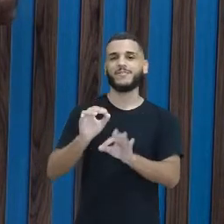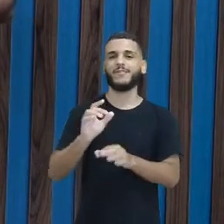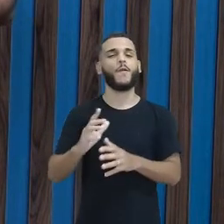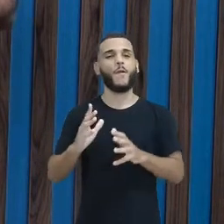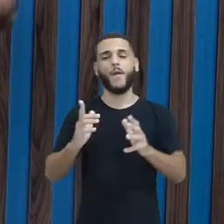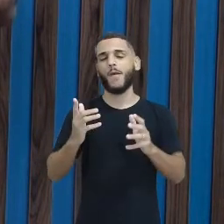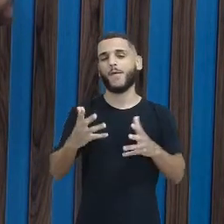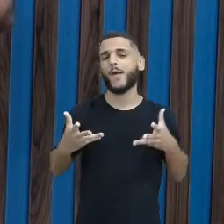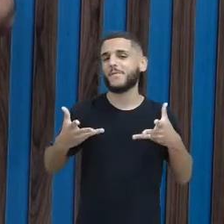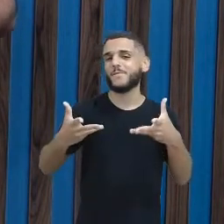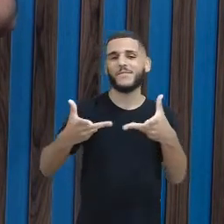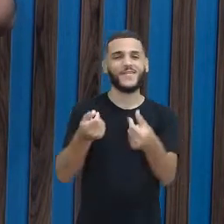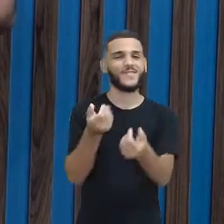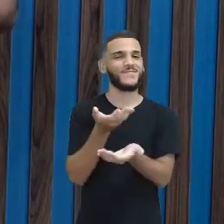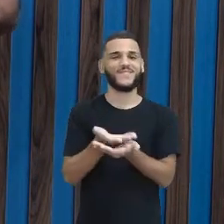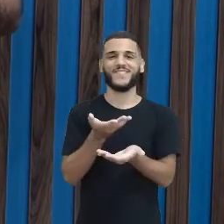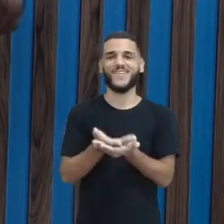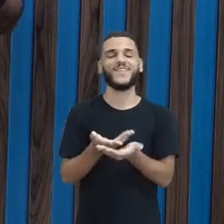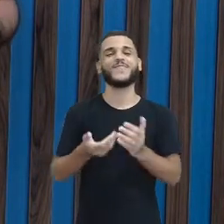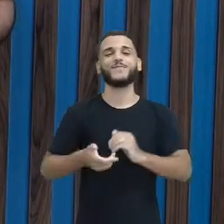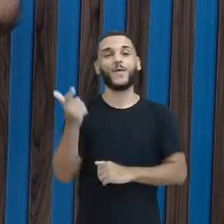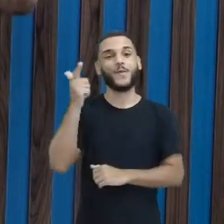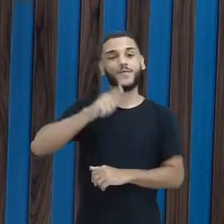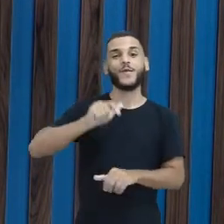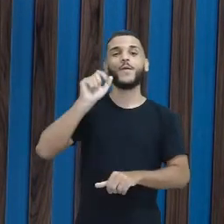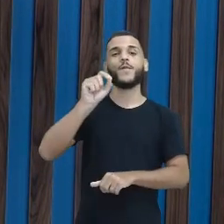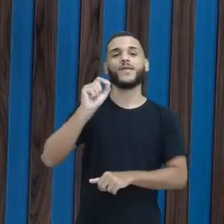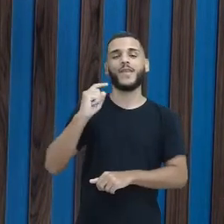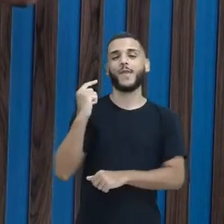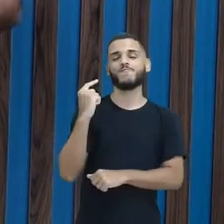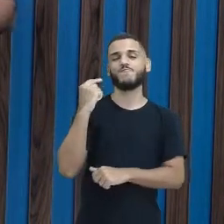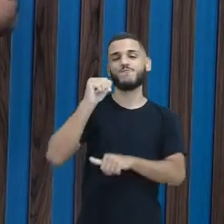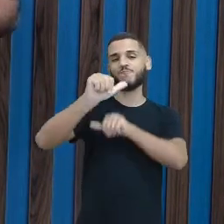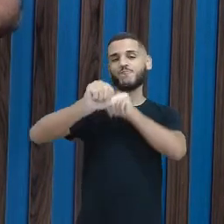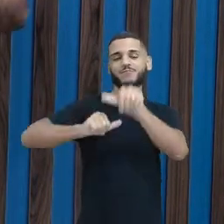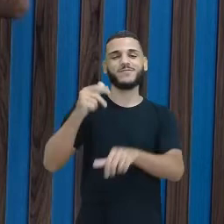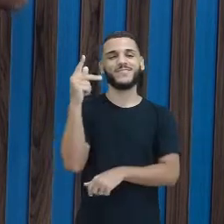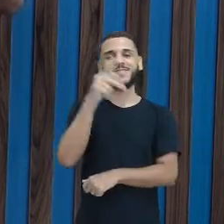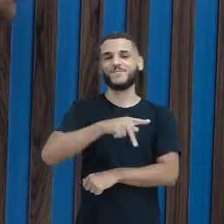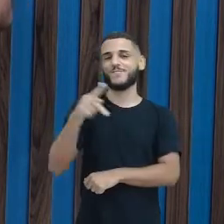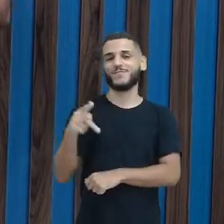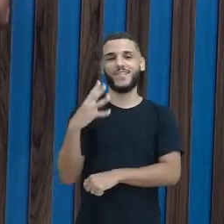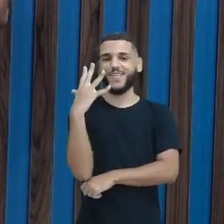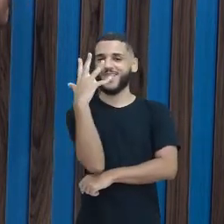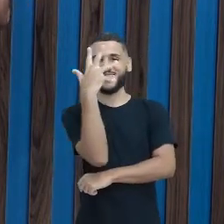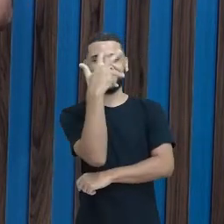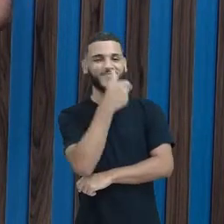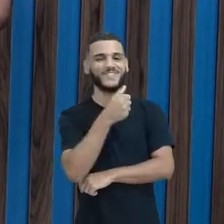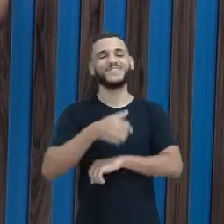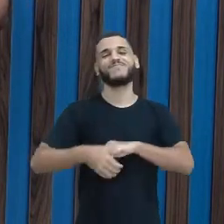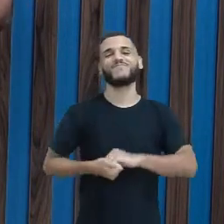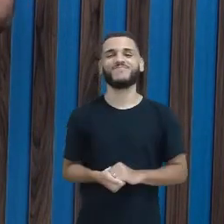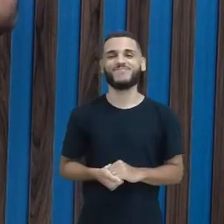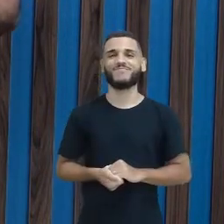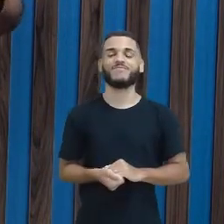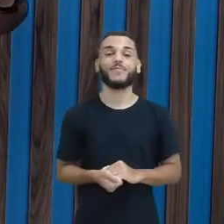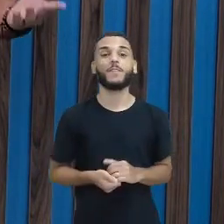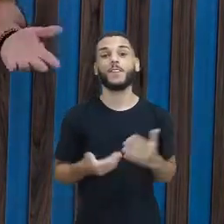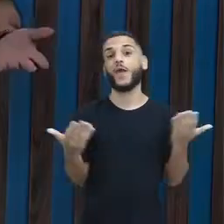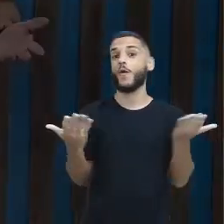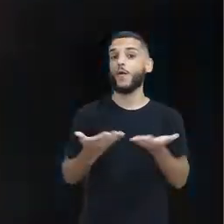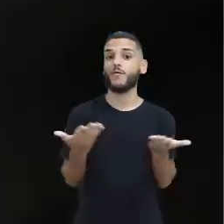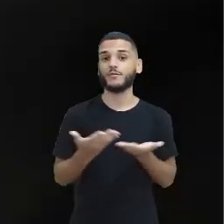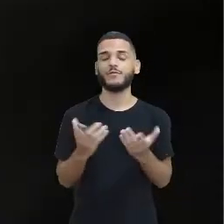deixar o professor até mais bonito. Então, valeu Devinho, valeu Stephanie. Vamos para a nossa aula, né? Hoje,